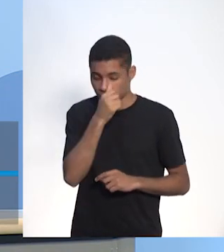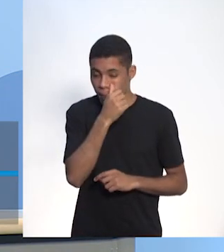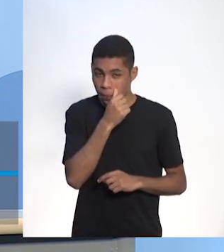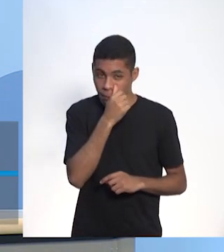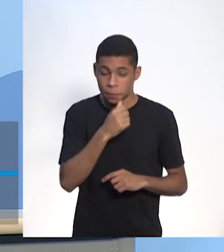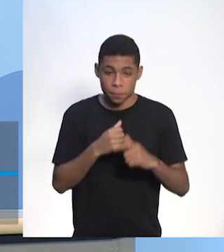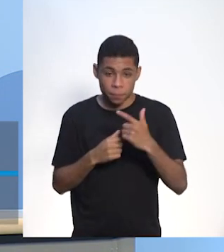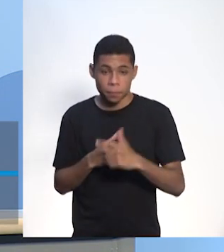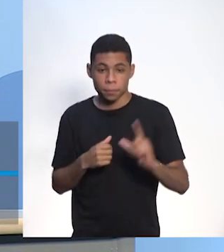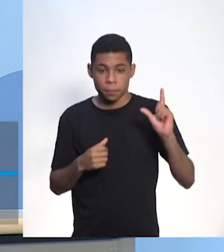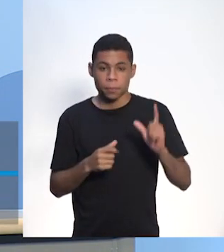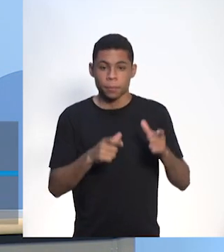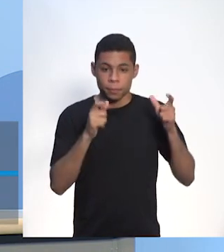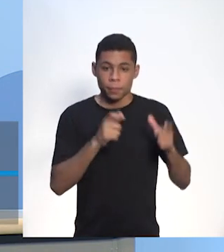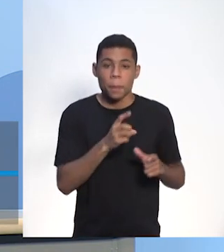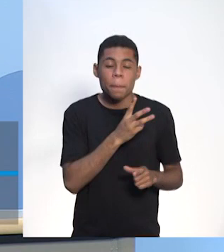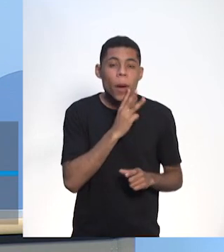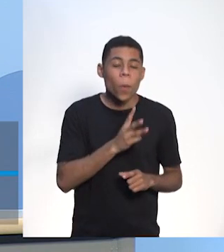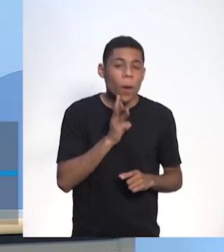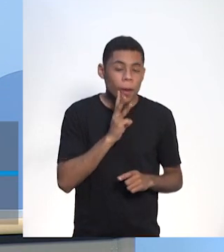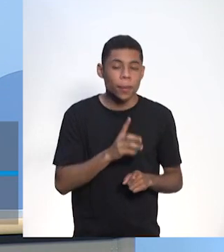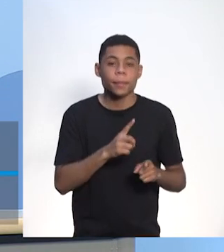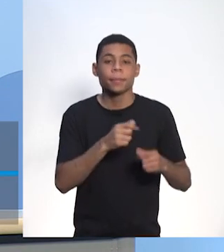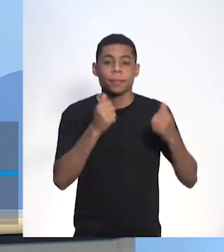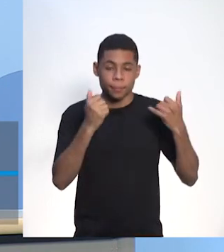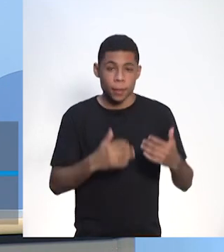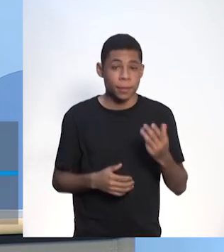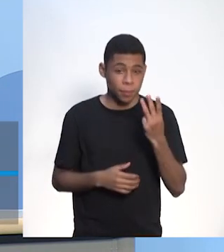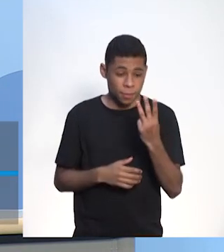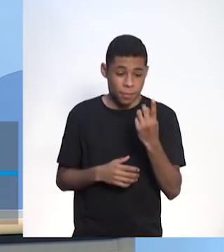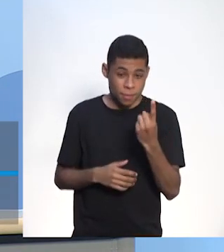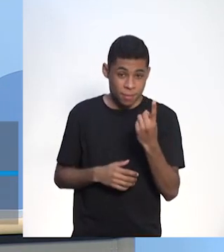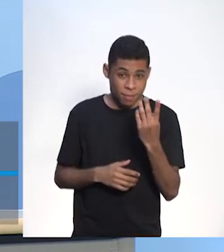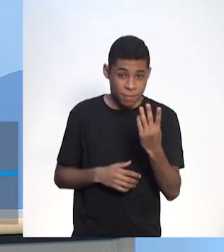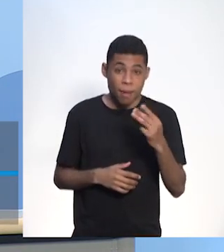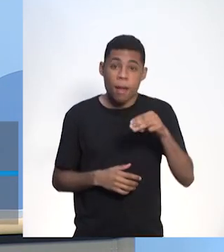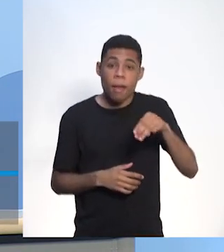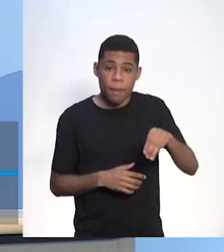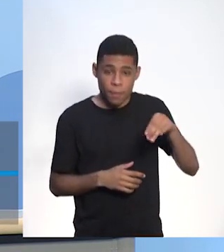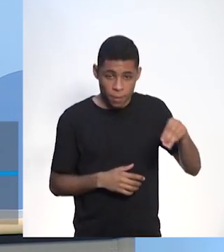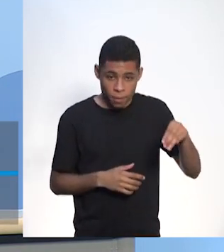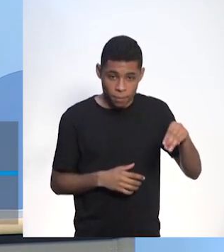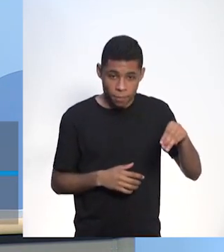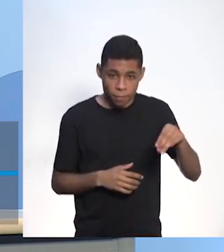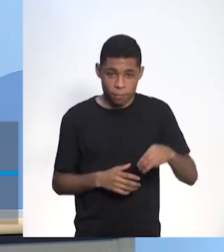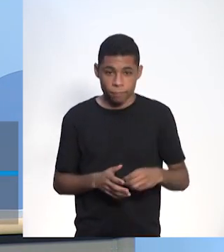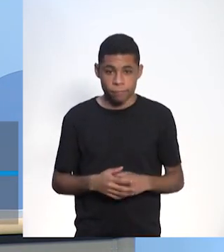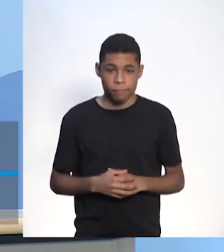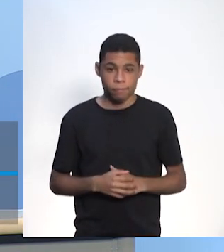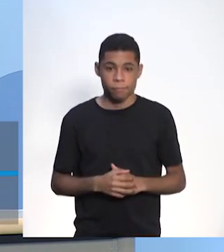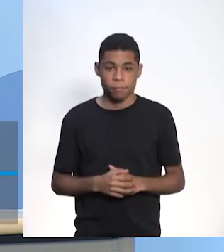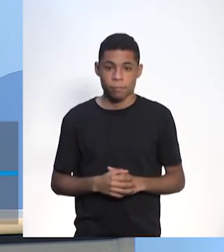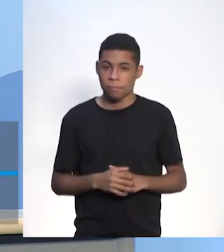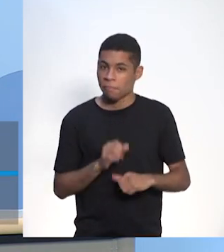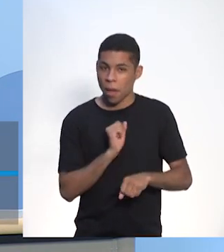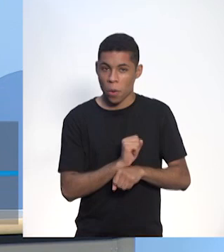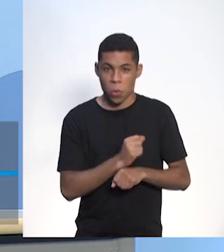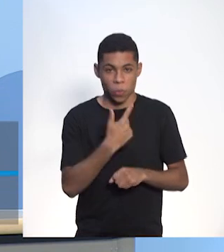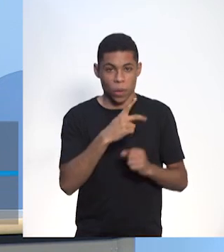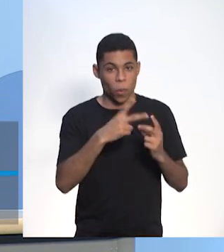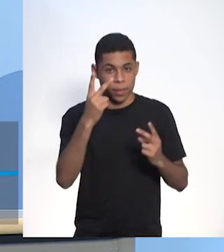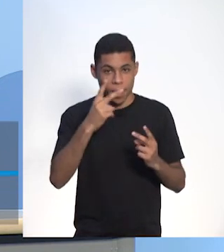Isamo Seriquiaco, em Mauá, 314 milímetros. E parou por